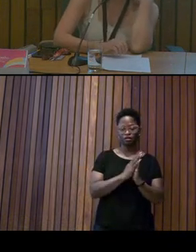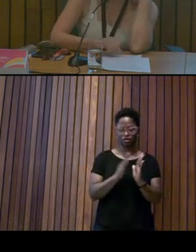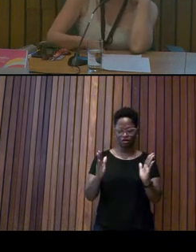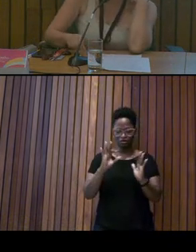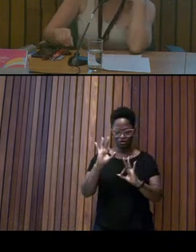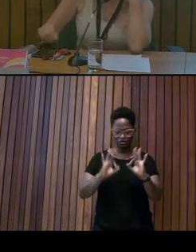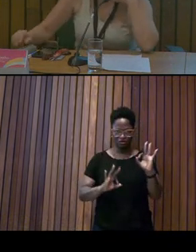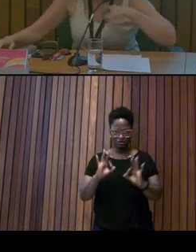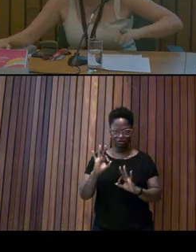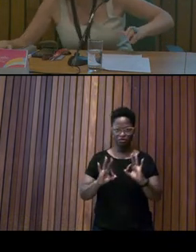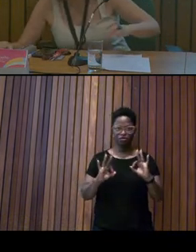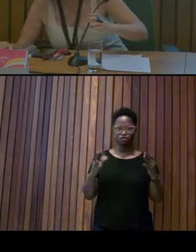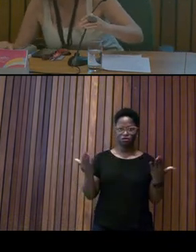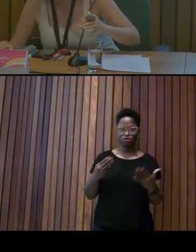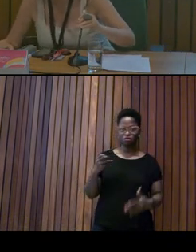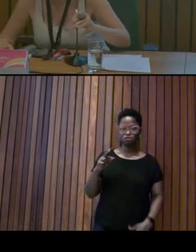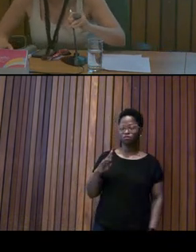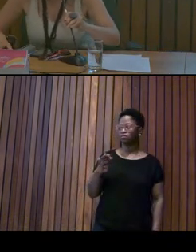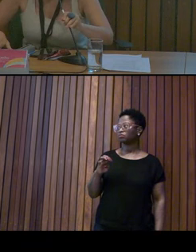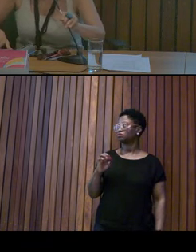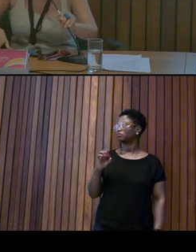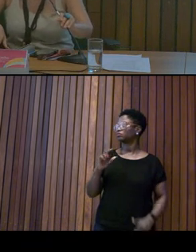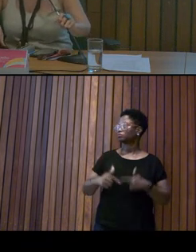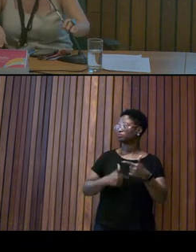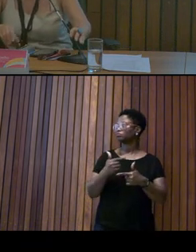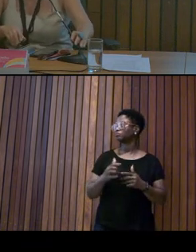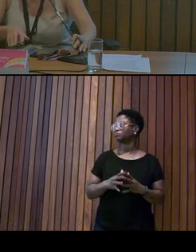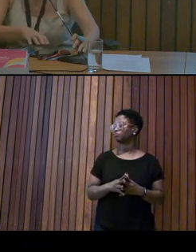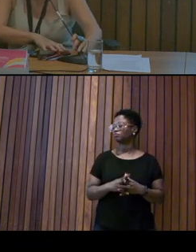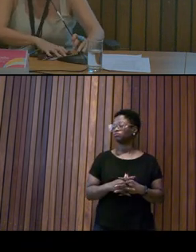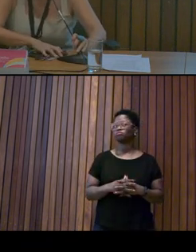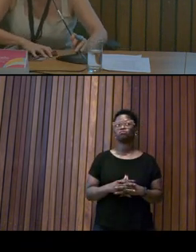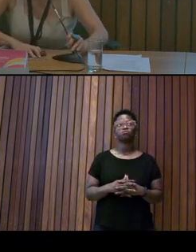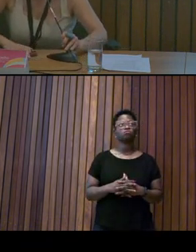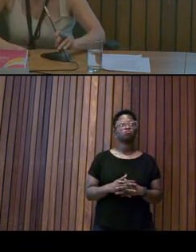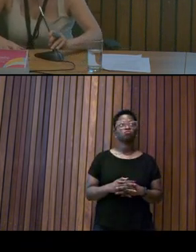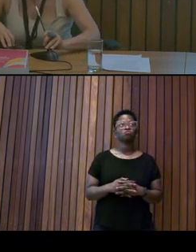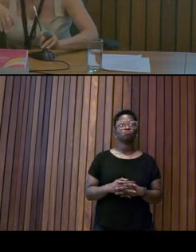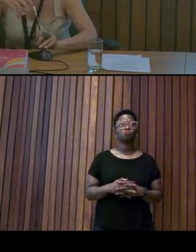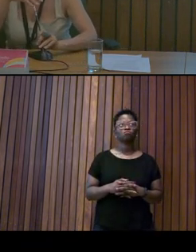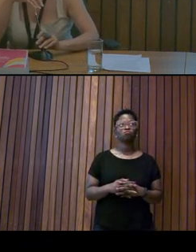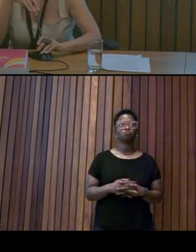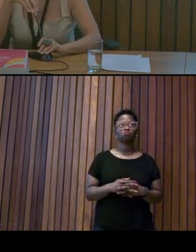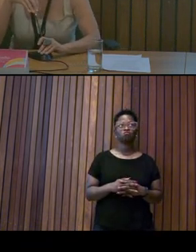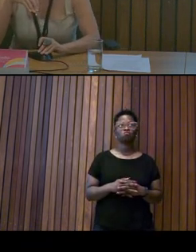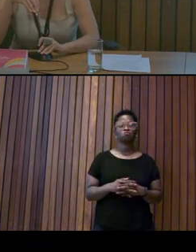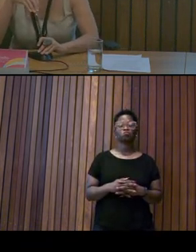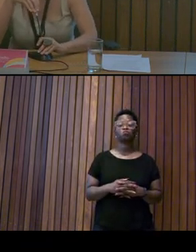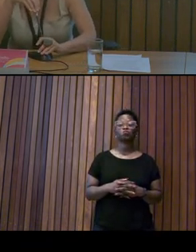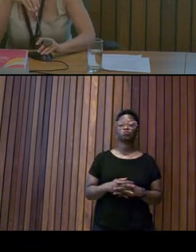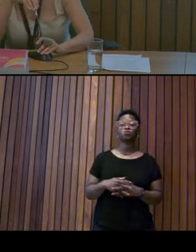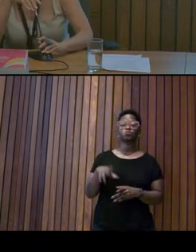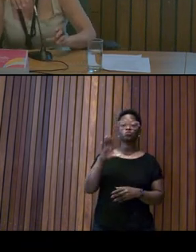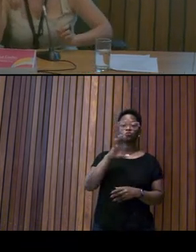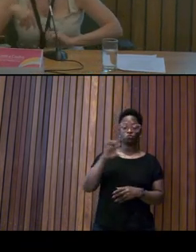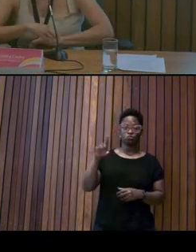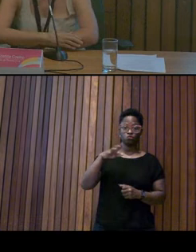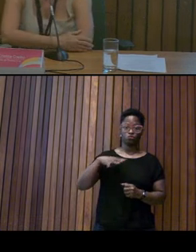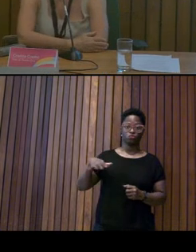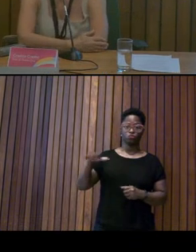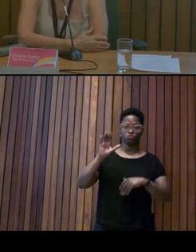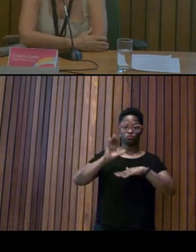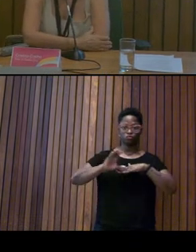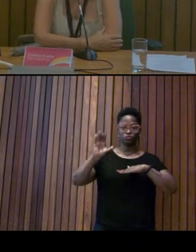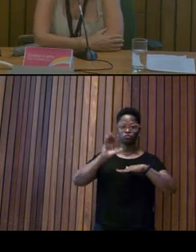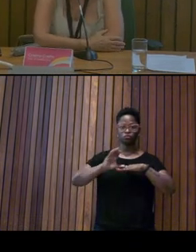projeto Mestres e Ofícios. Então, só para registrar, né, que a coordenação geral do